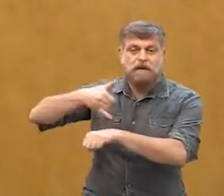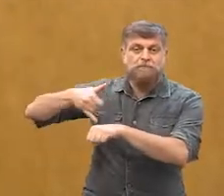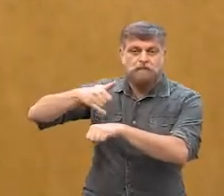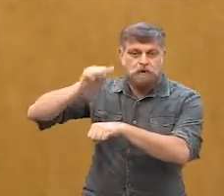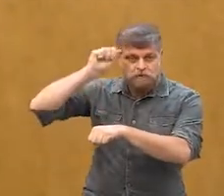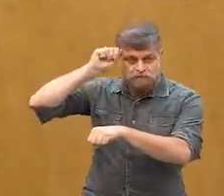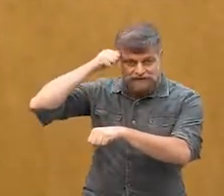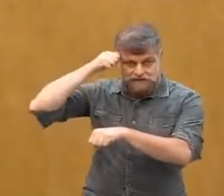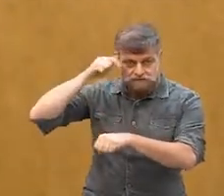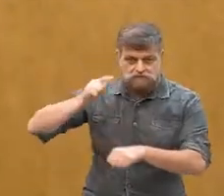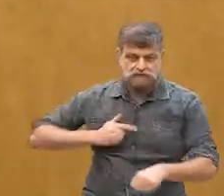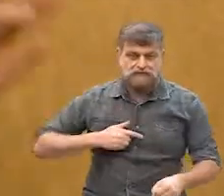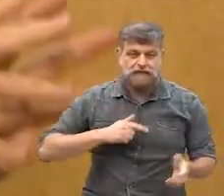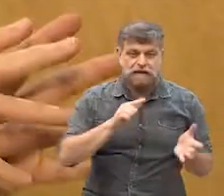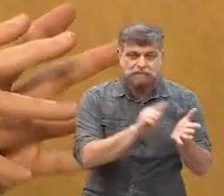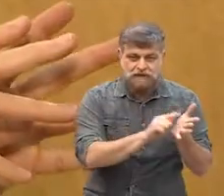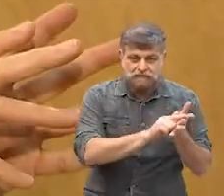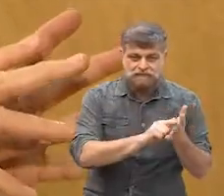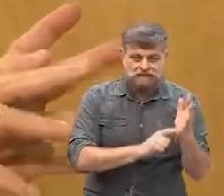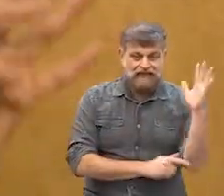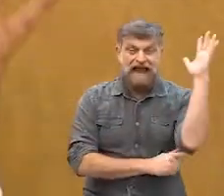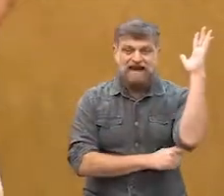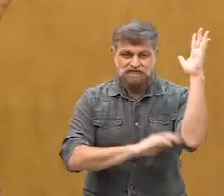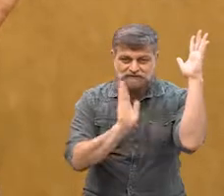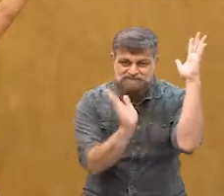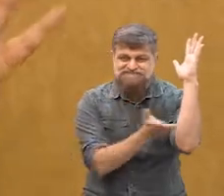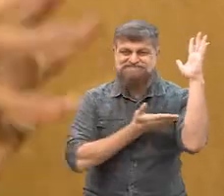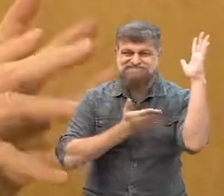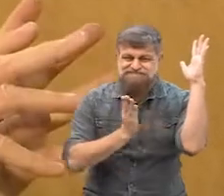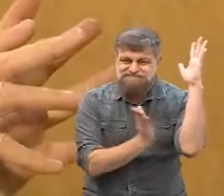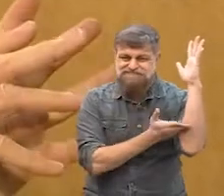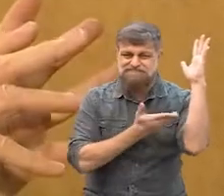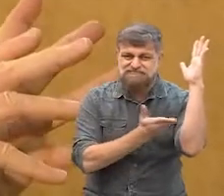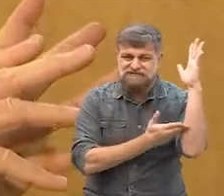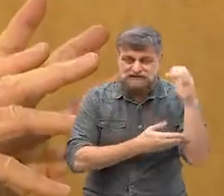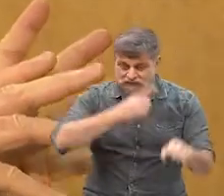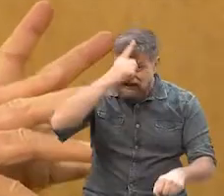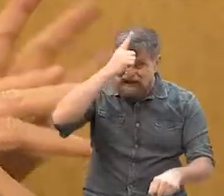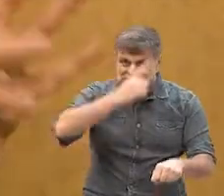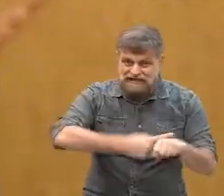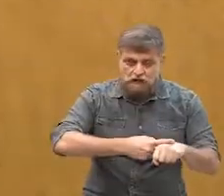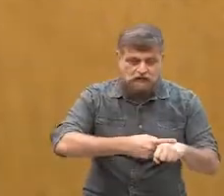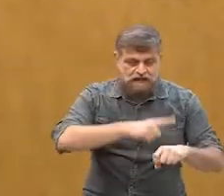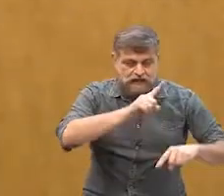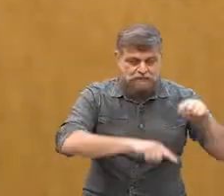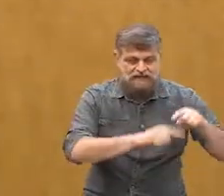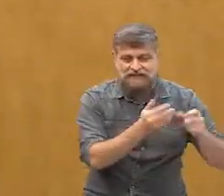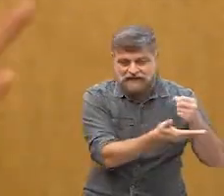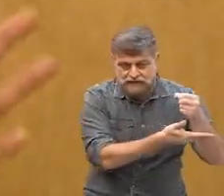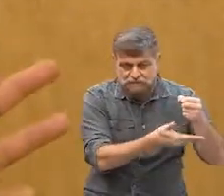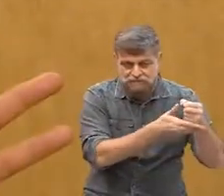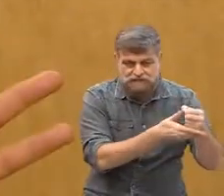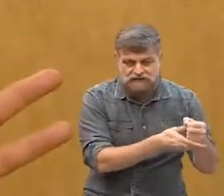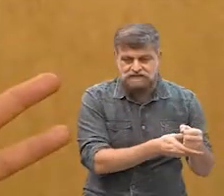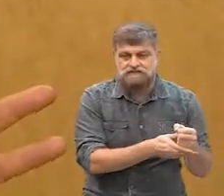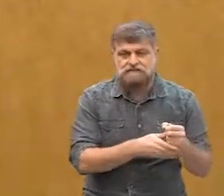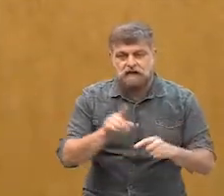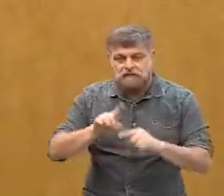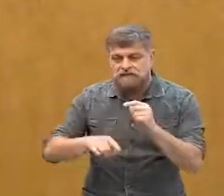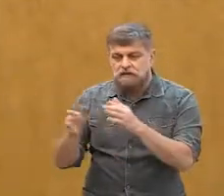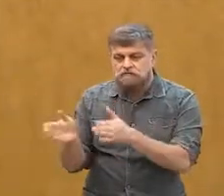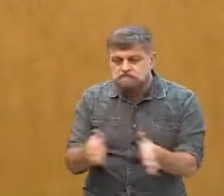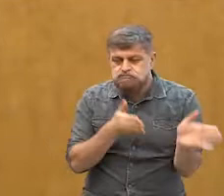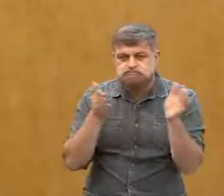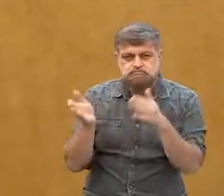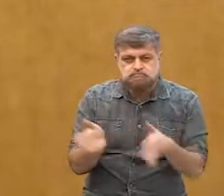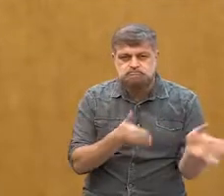embalagem é celulósica, eu tenho a plantação das árvores. Então, desde a extração da matéria-prima, a produção do material de embalagem,